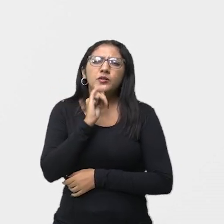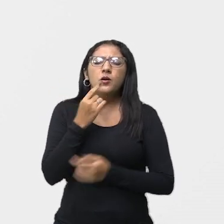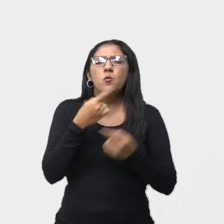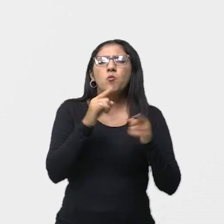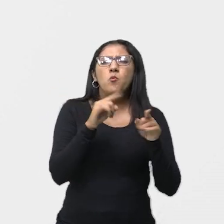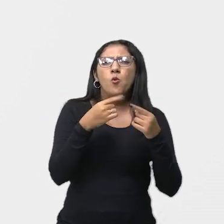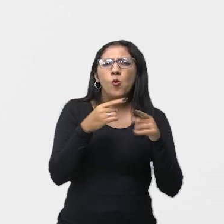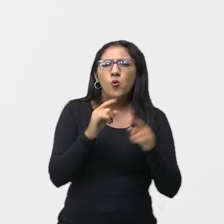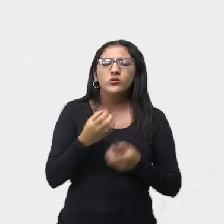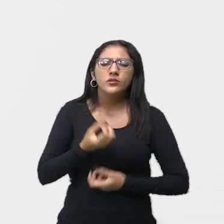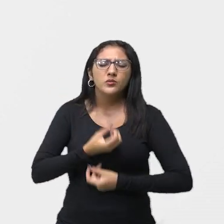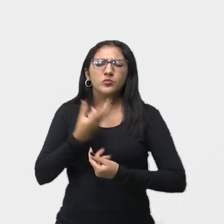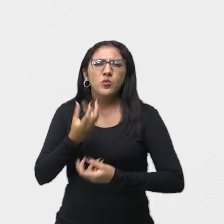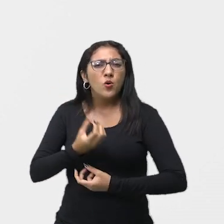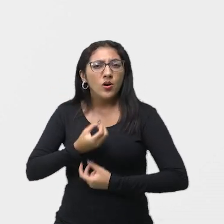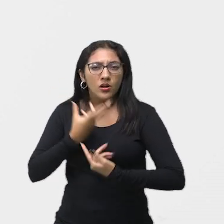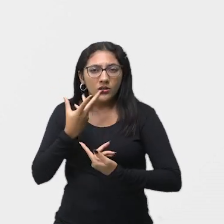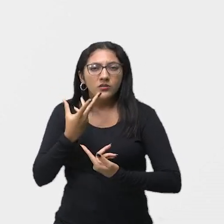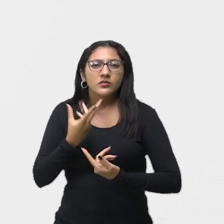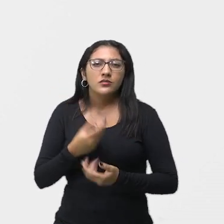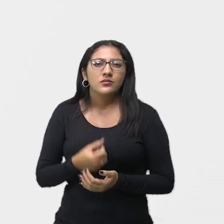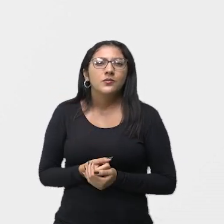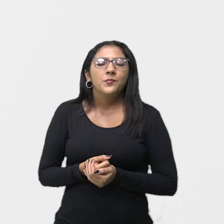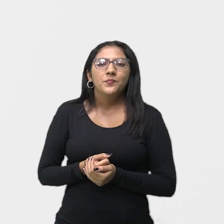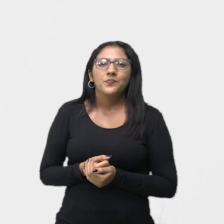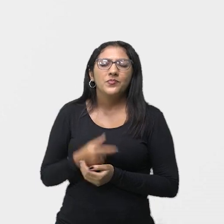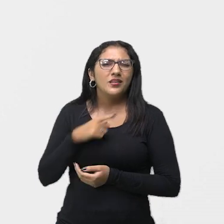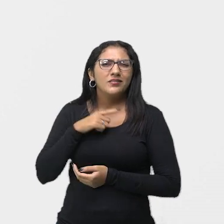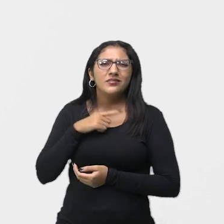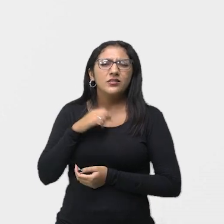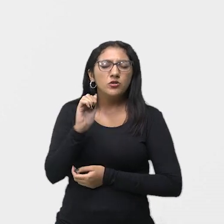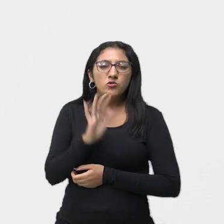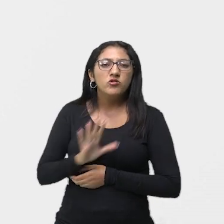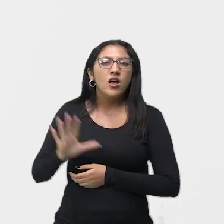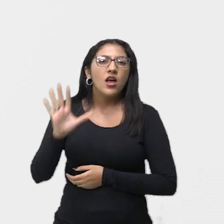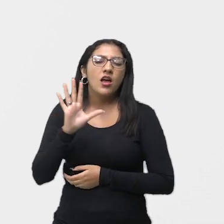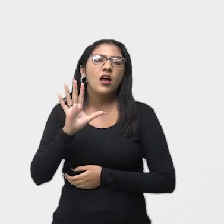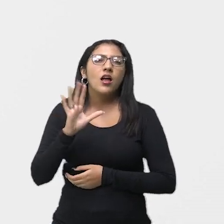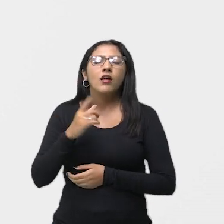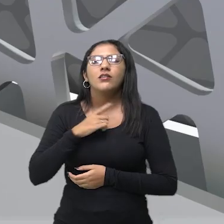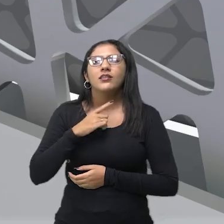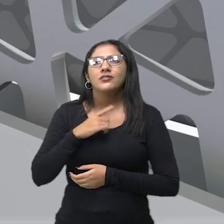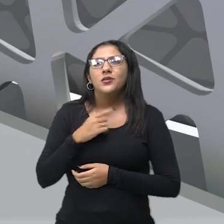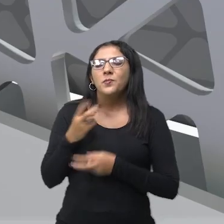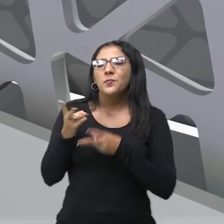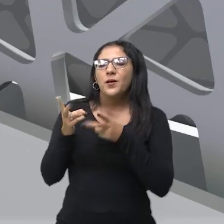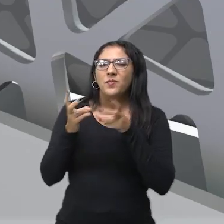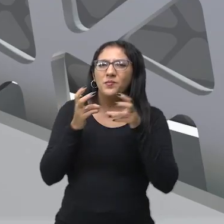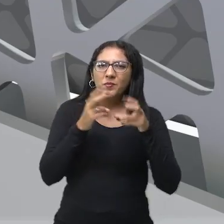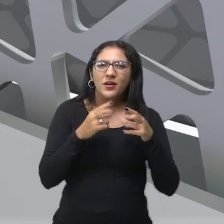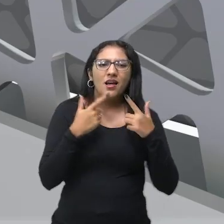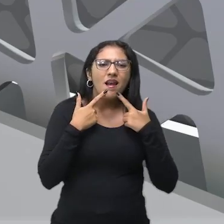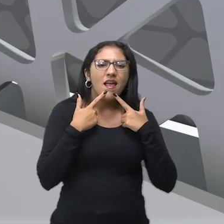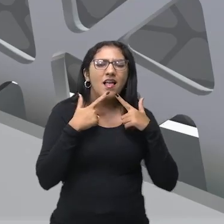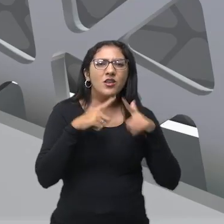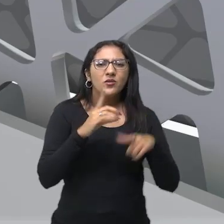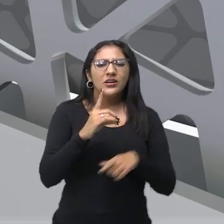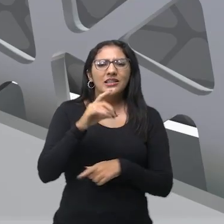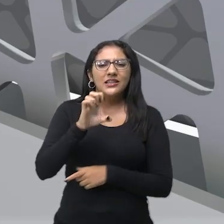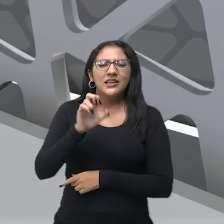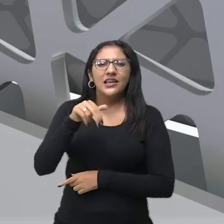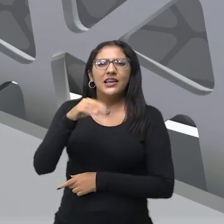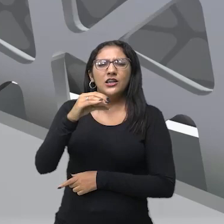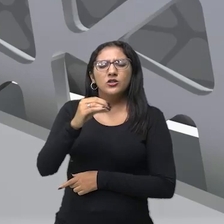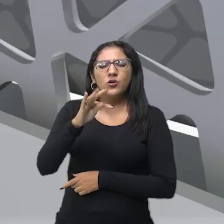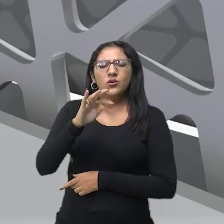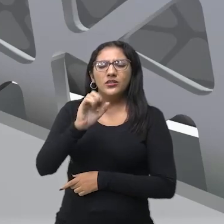as músicas e os poemas. E em linhas gerais, aquilo que a gente observa na linguagem